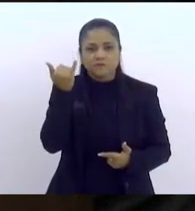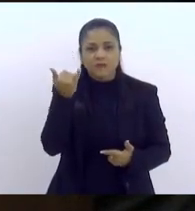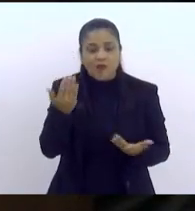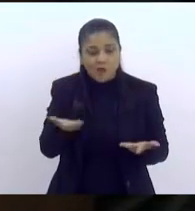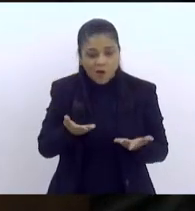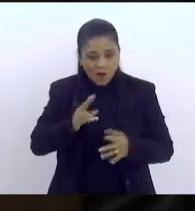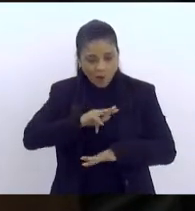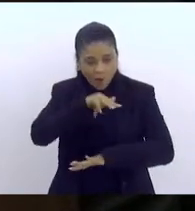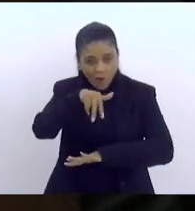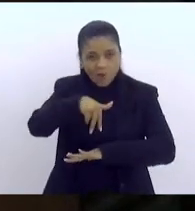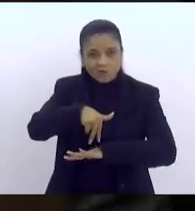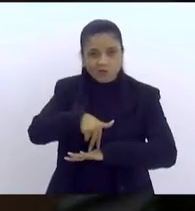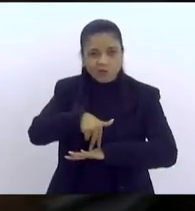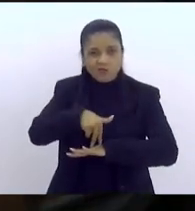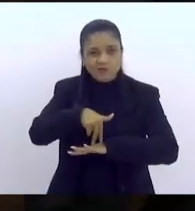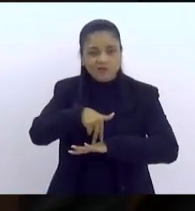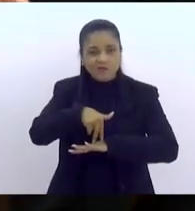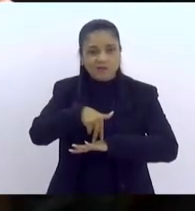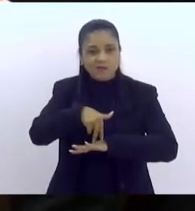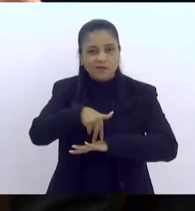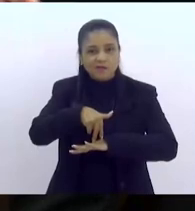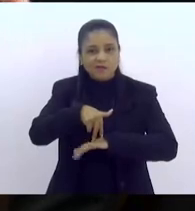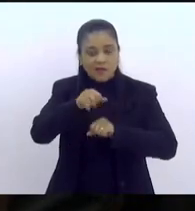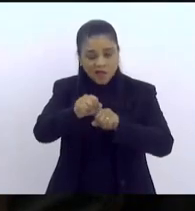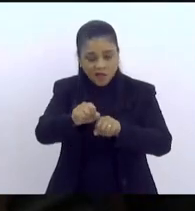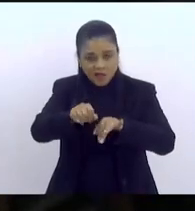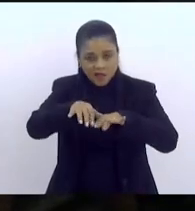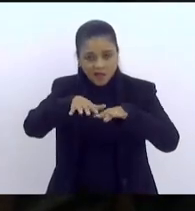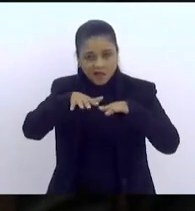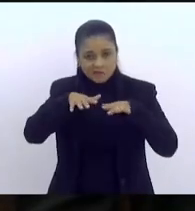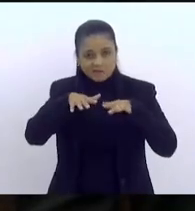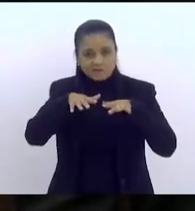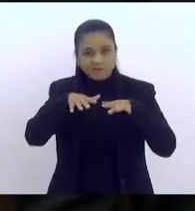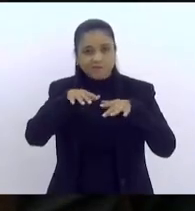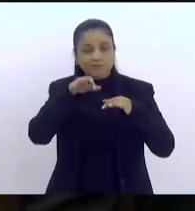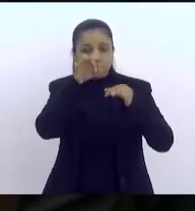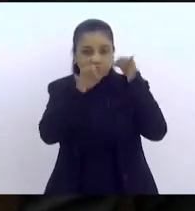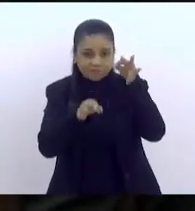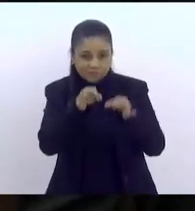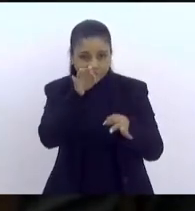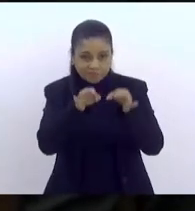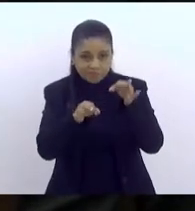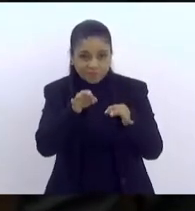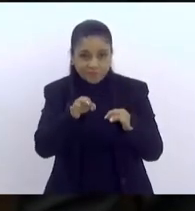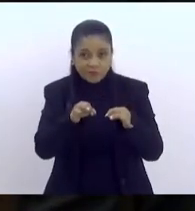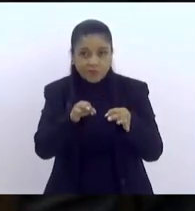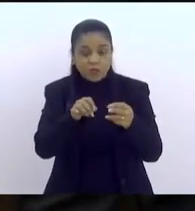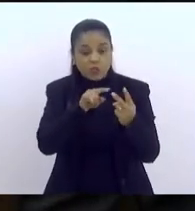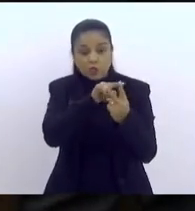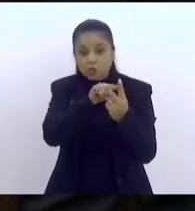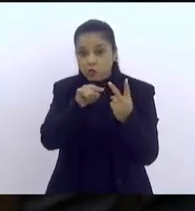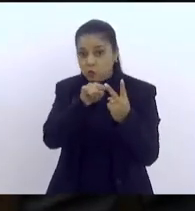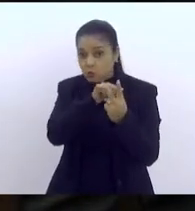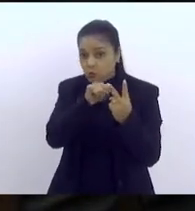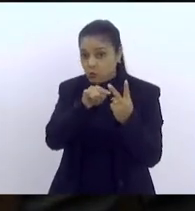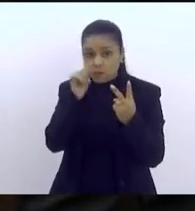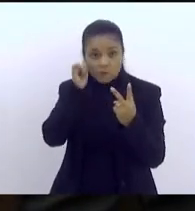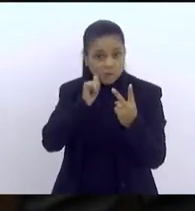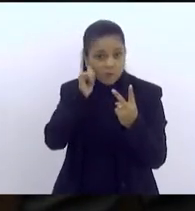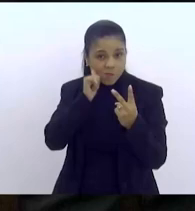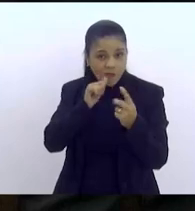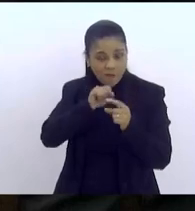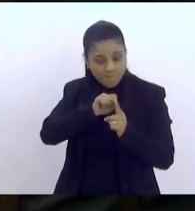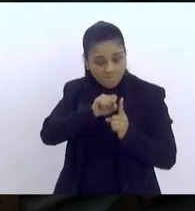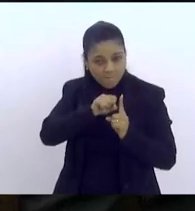aqui no plenário da Assembleia Legislativa, onde duas youtubers, não é?